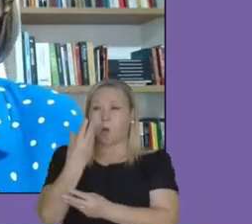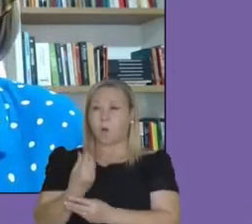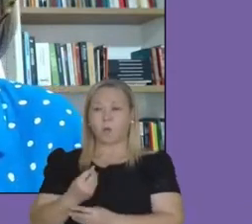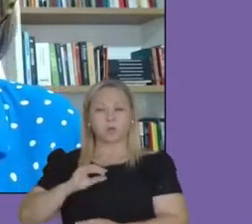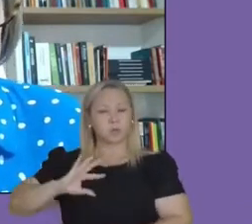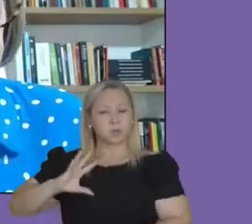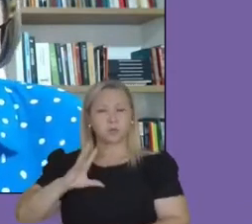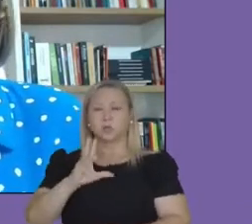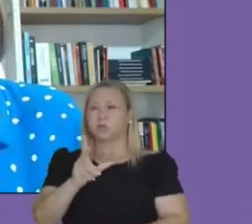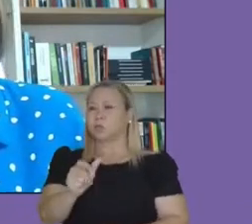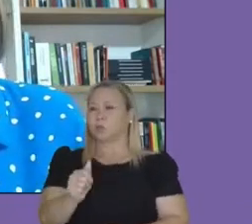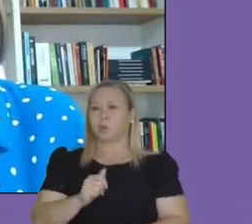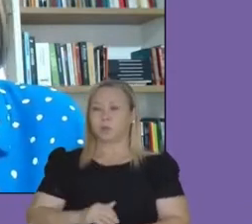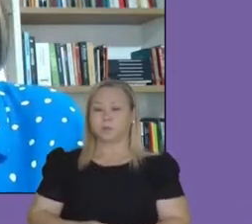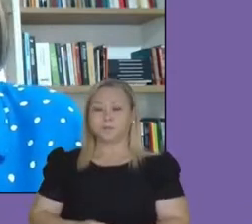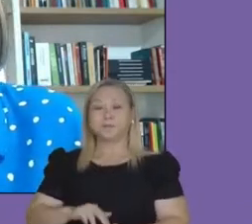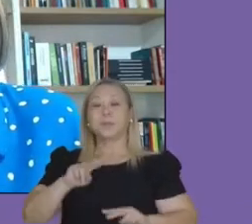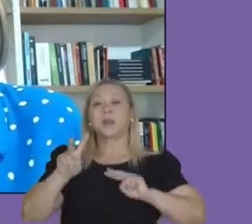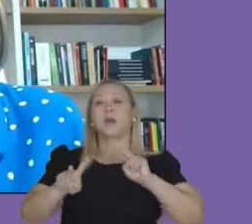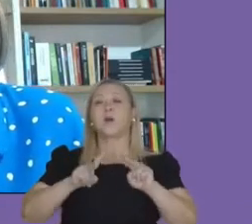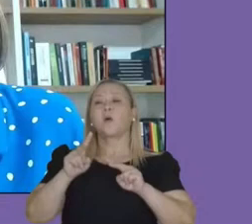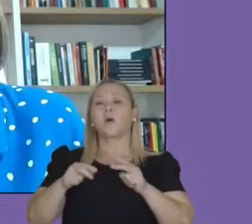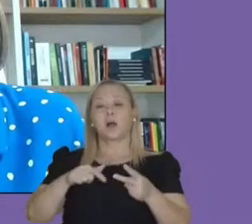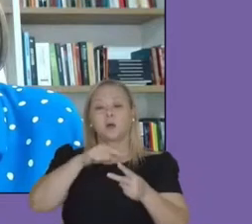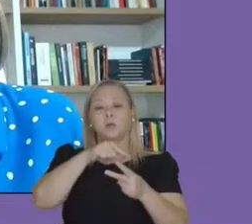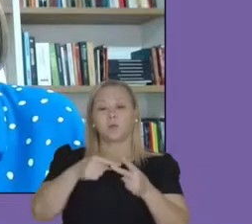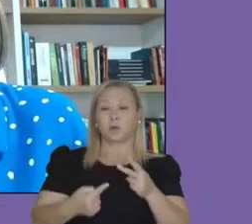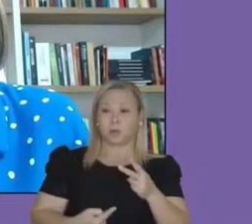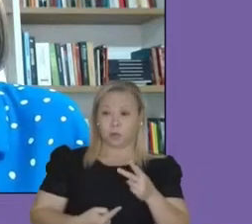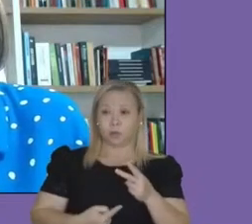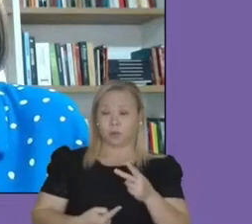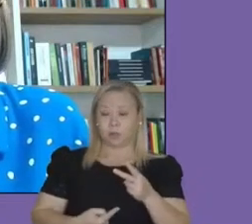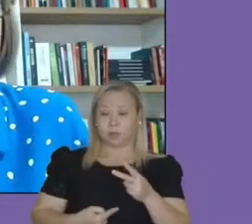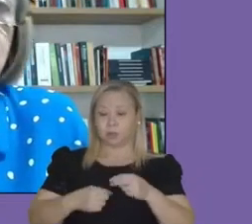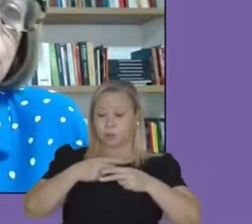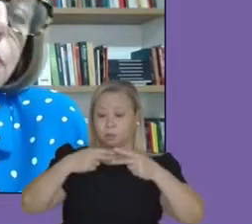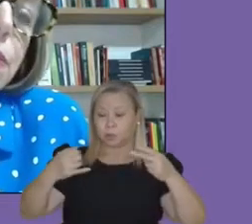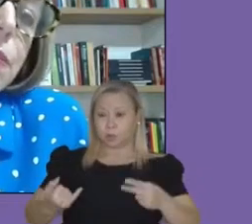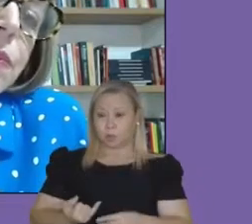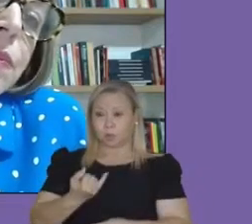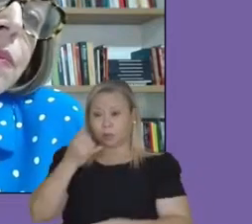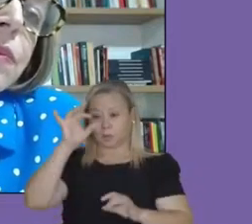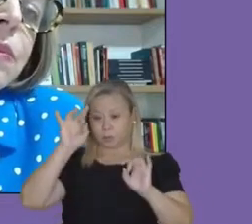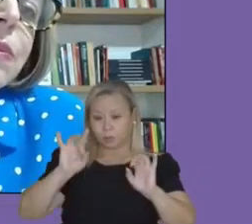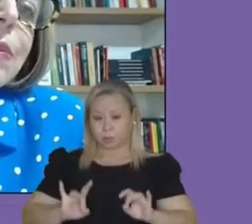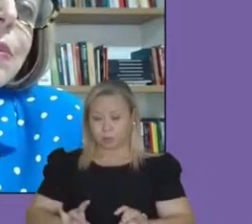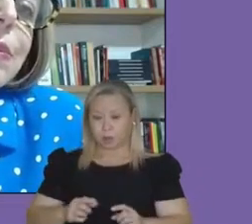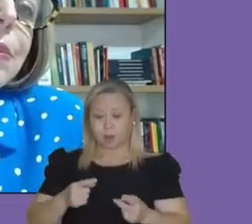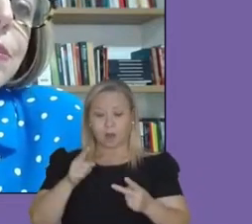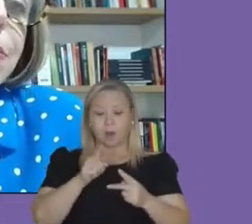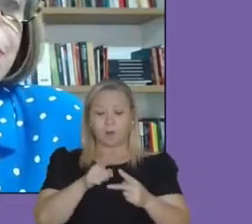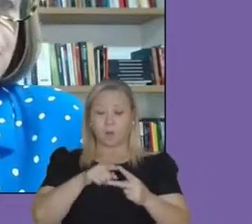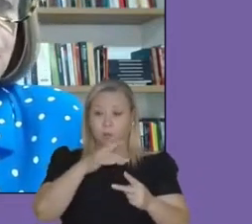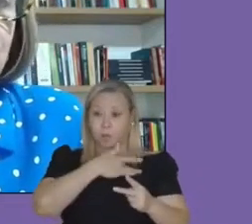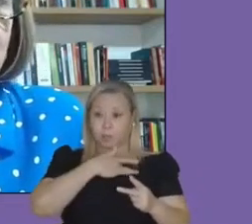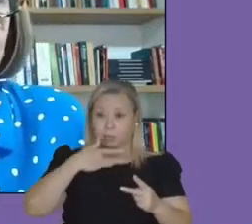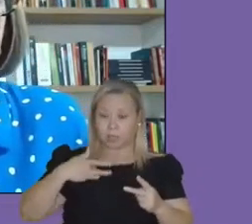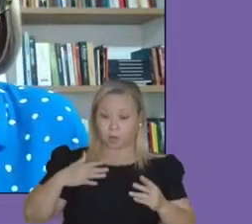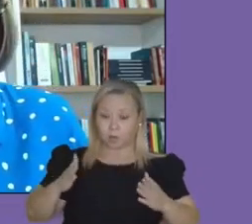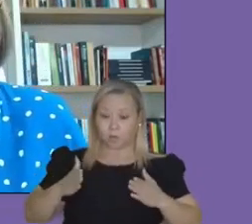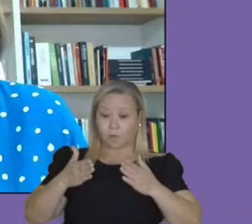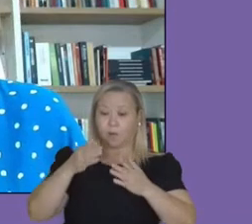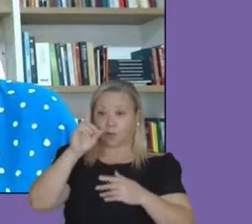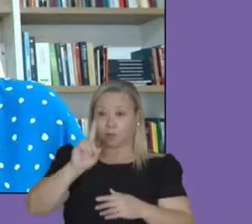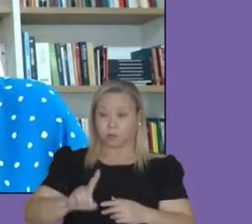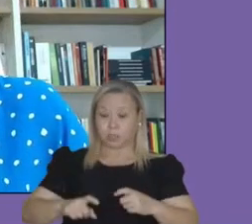Naira, olhando para dois campos especialmente. Um, para a saúde, com foco nos